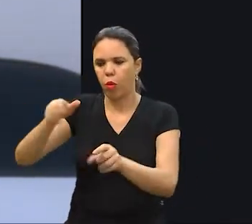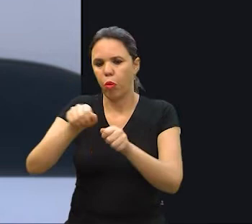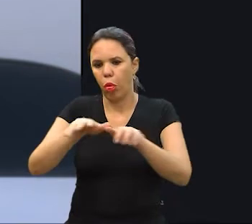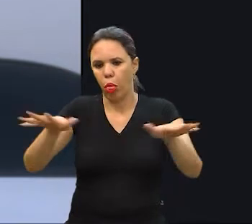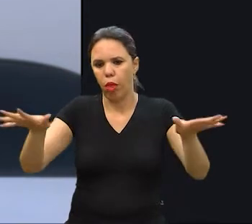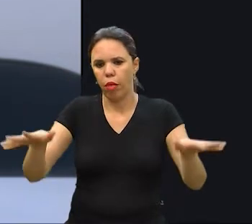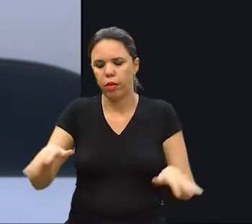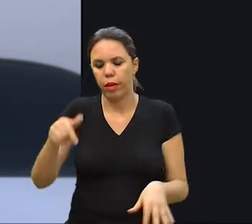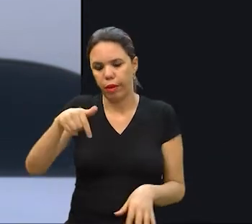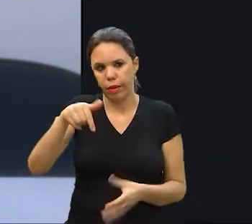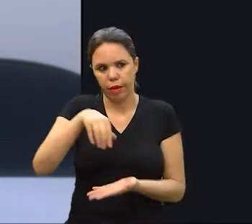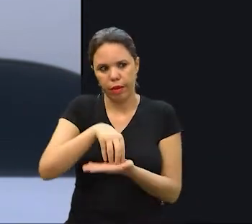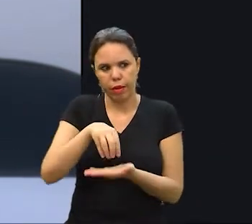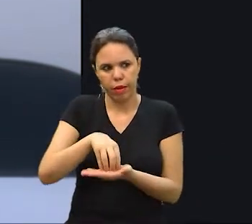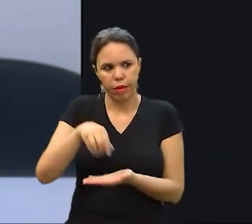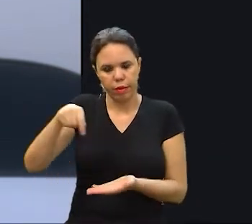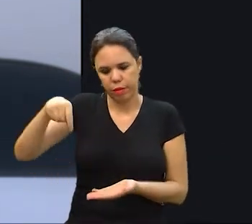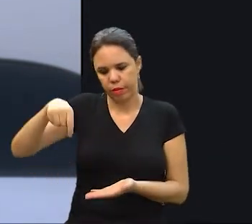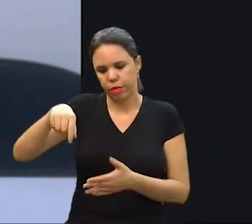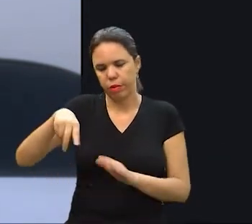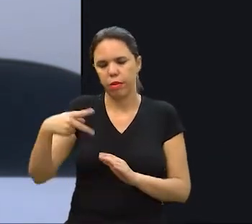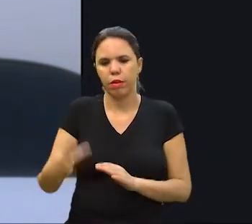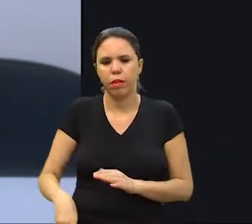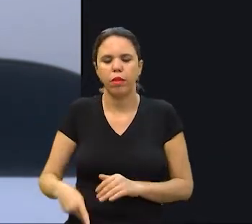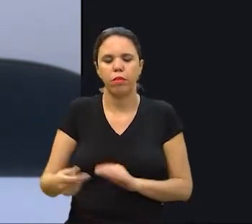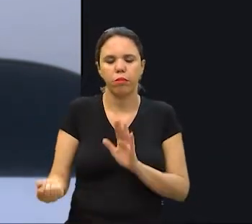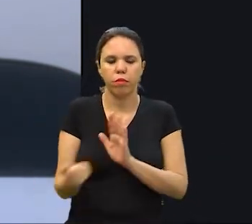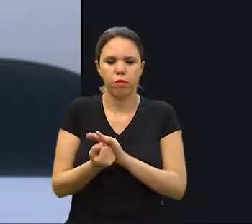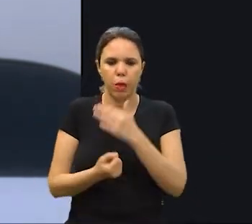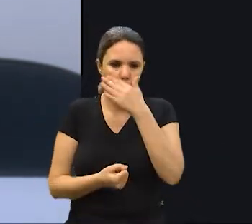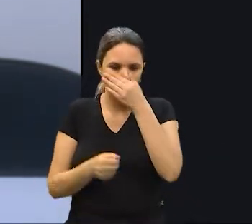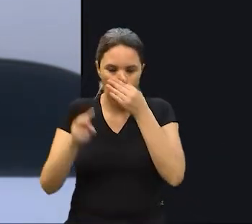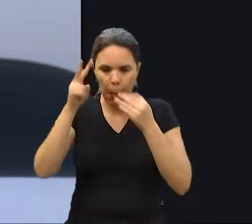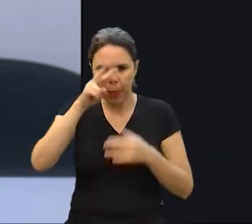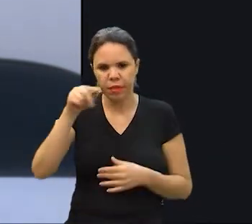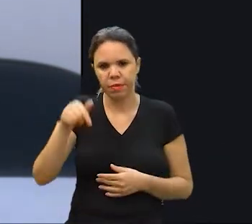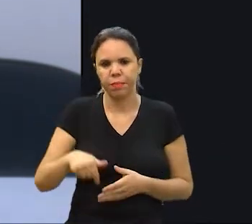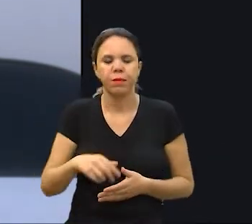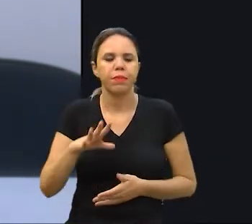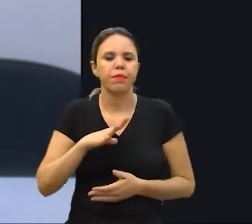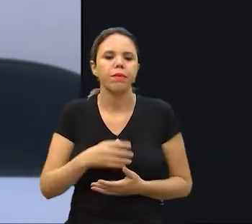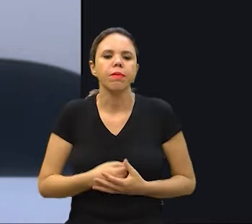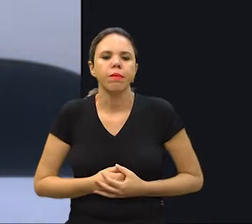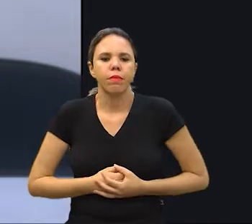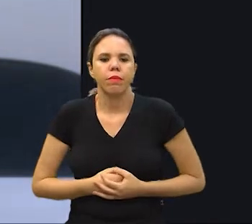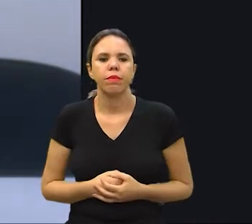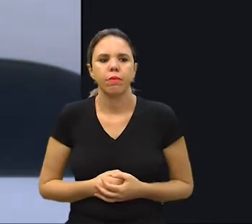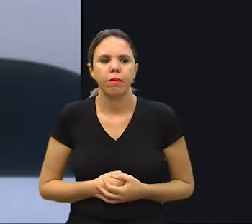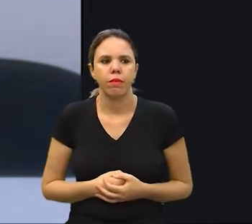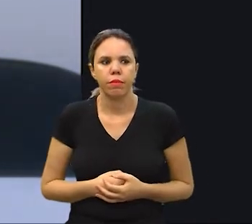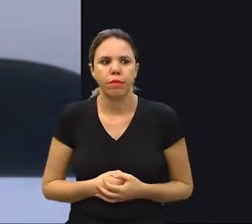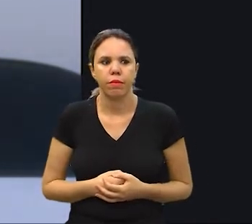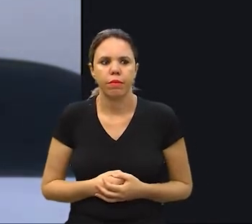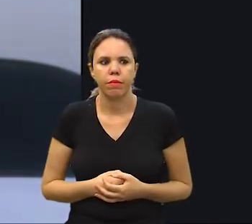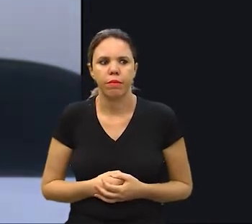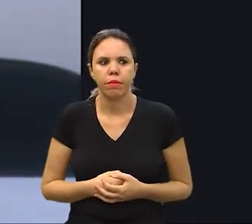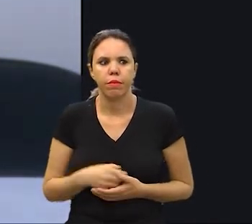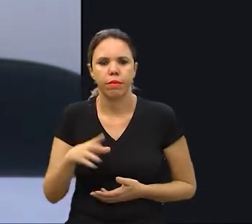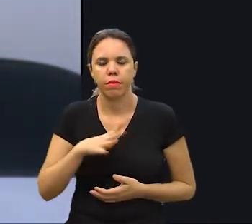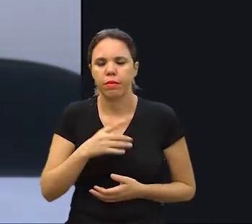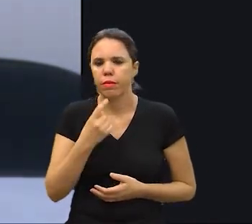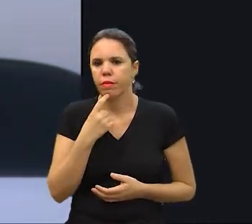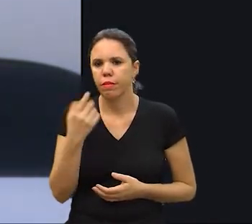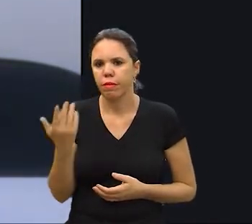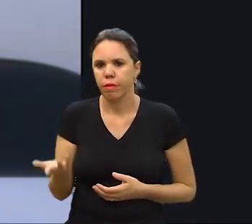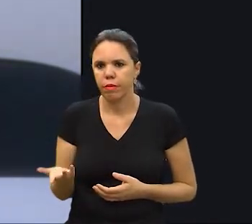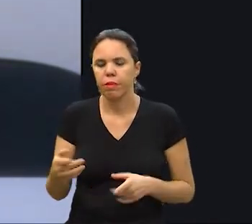multiplicam. E o SERAV será esse, né, marco histórico na cidade, não só para a cidade